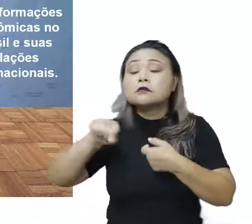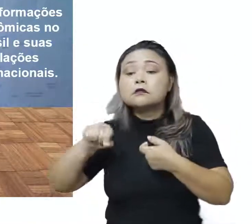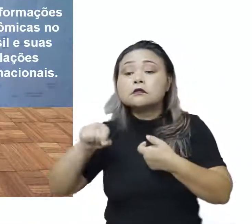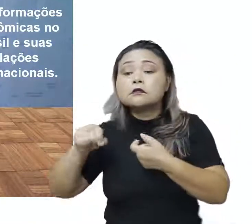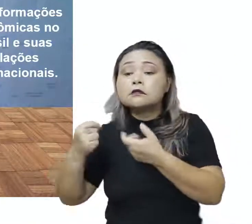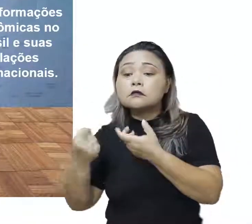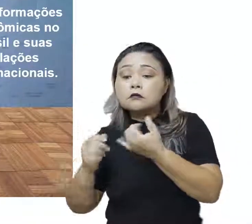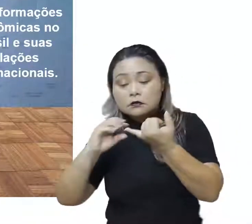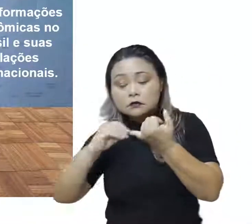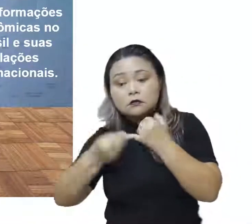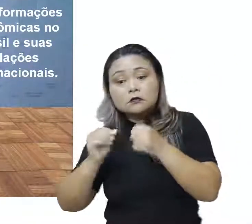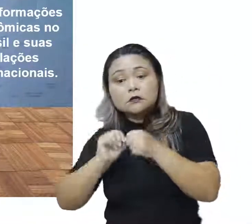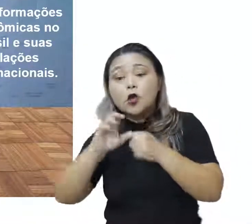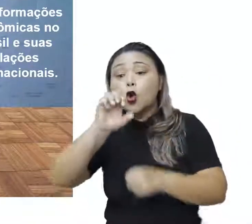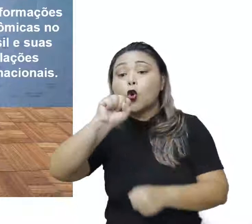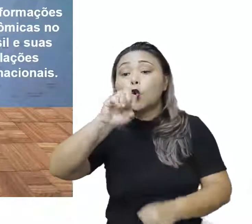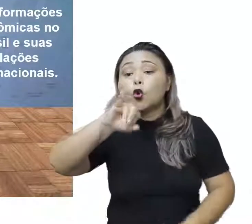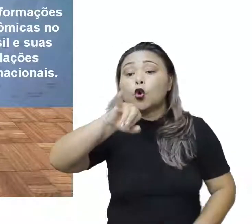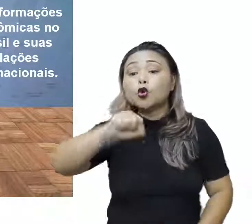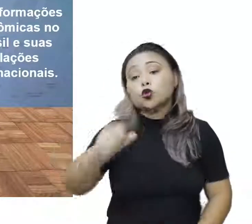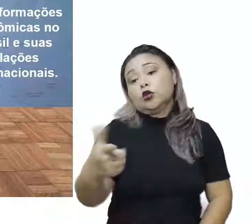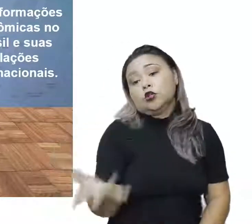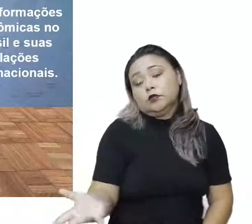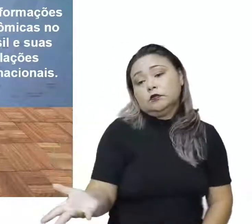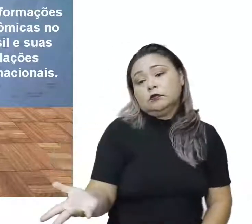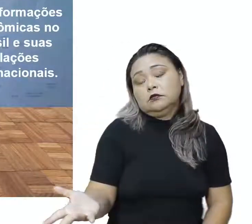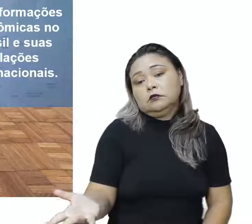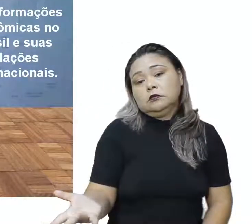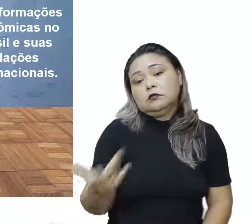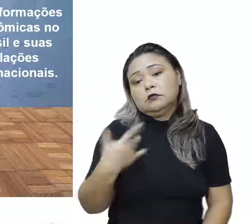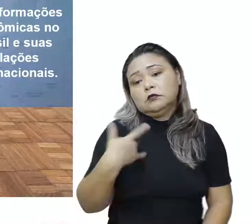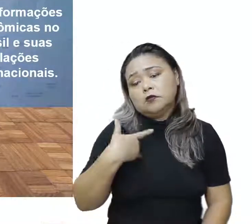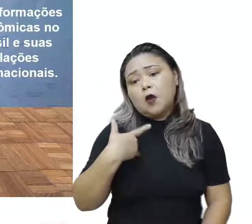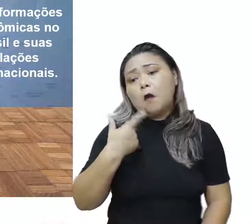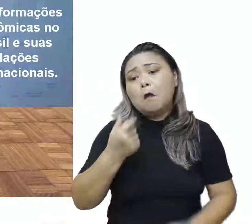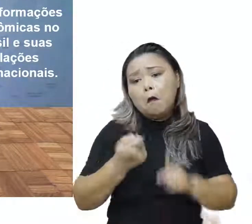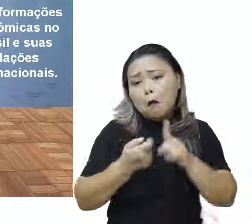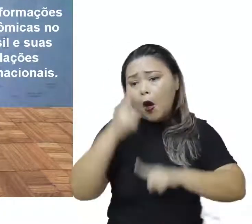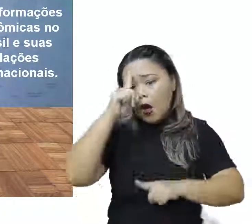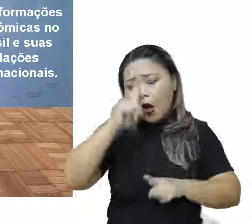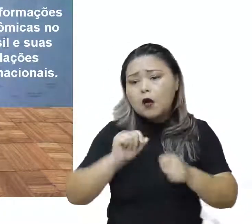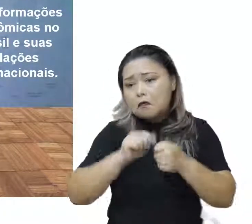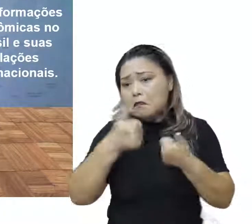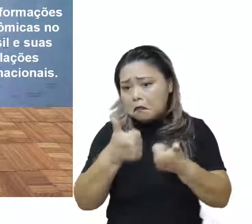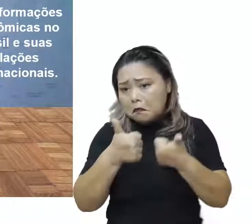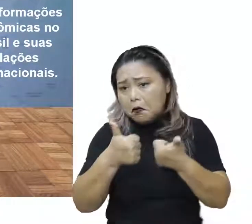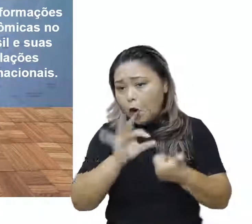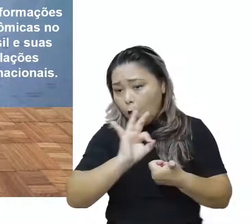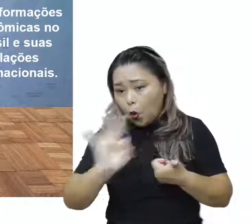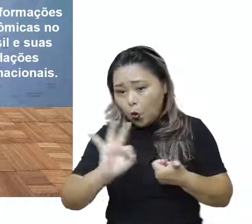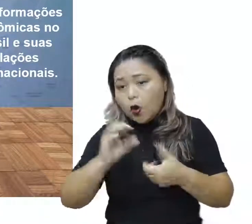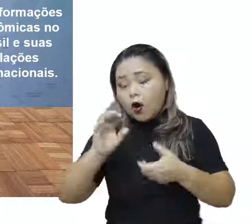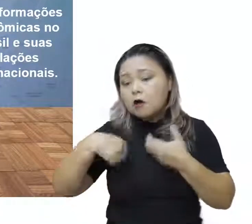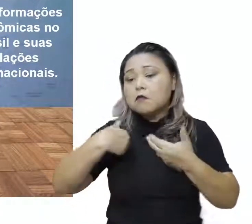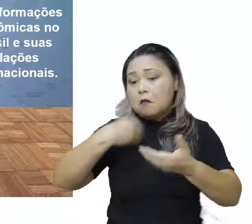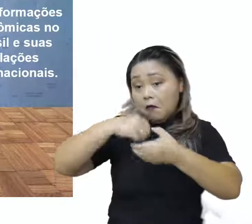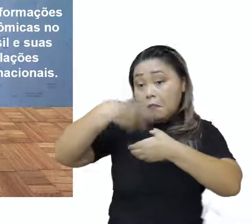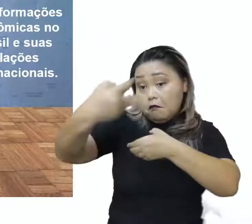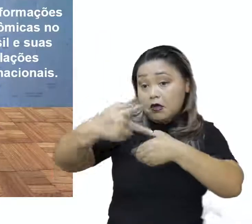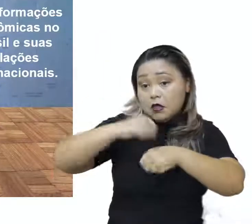Plantar feijão ou plantar soja? Não, professor, eu posso plantar milho? Sim, ótimo, milho também, mercado